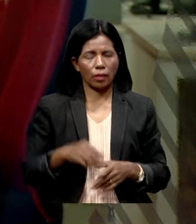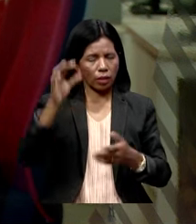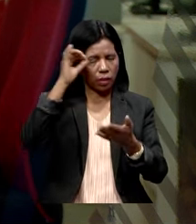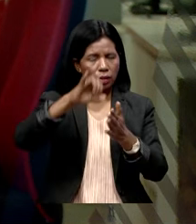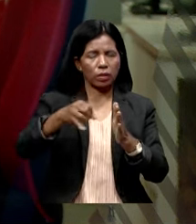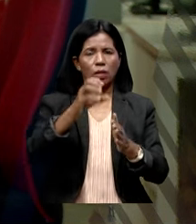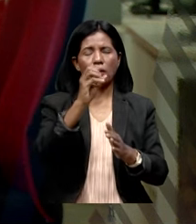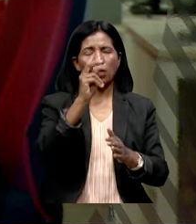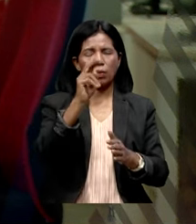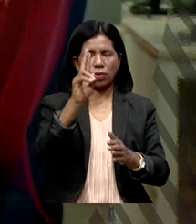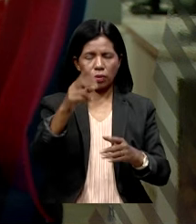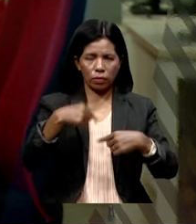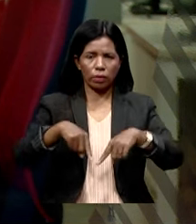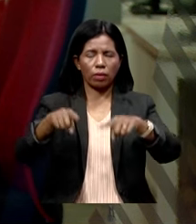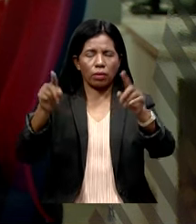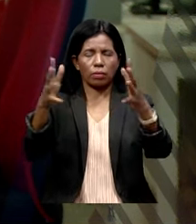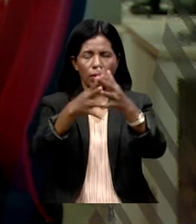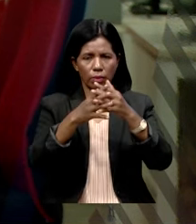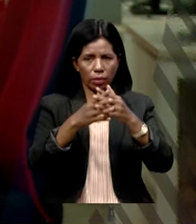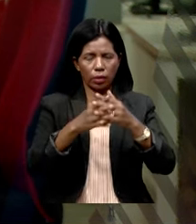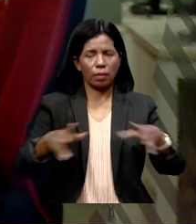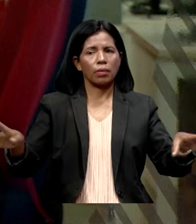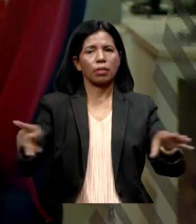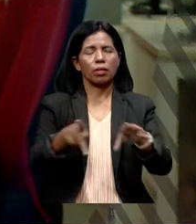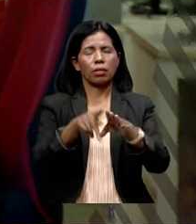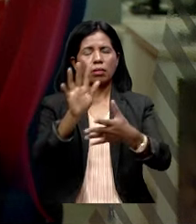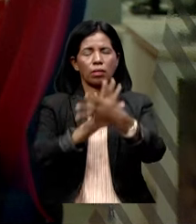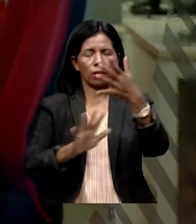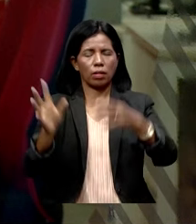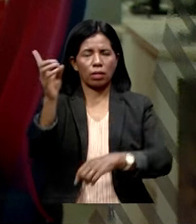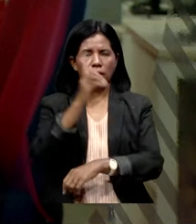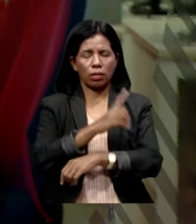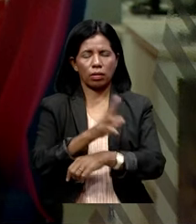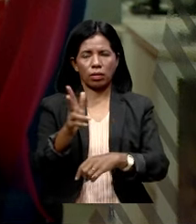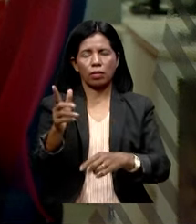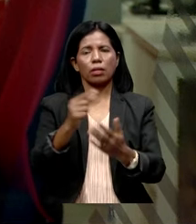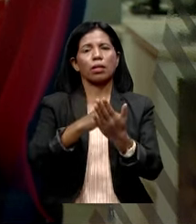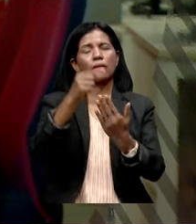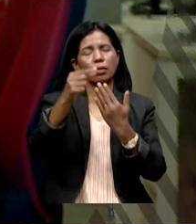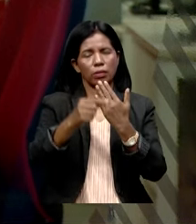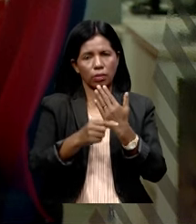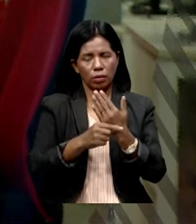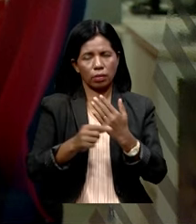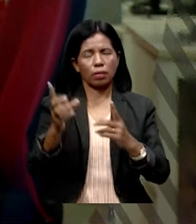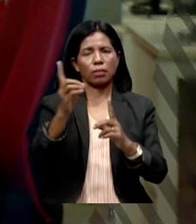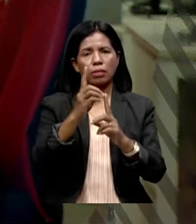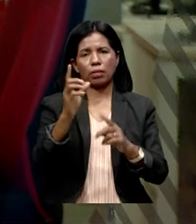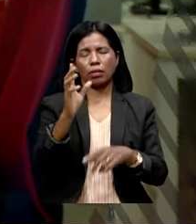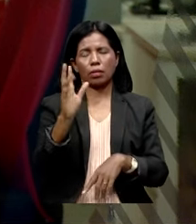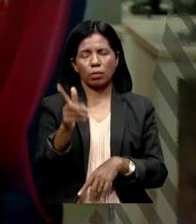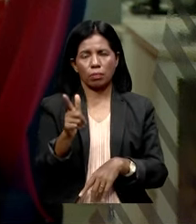Secretário-Geral ONU fila ONU para Estados Unidos América, foi participa comemoração lá na consulta popular 30 de agosto Badala Ronaldo Reis